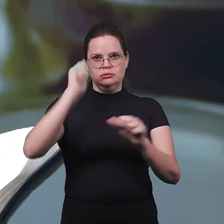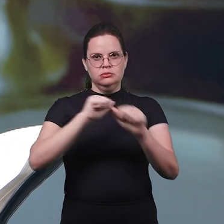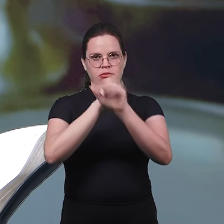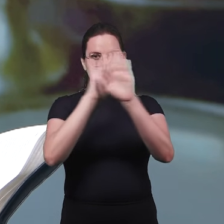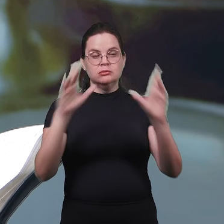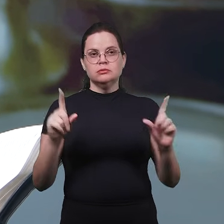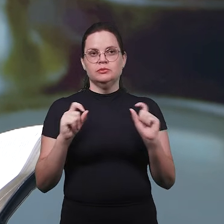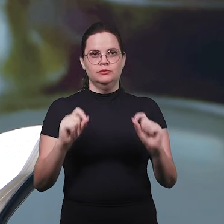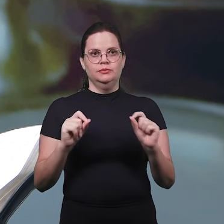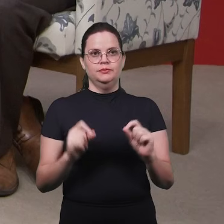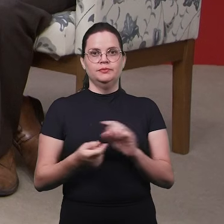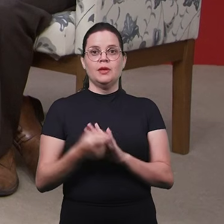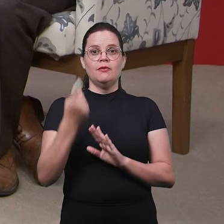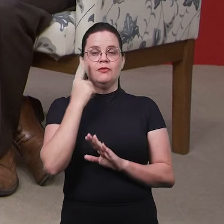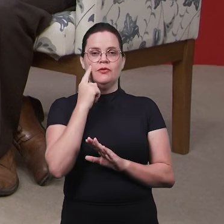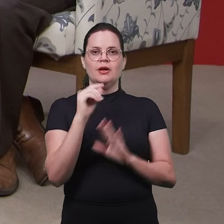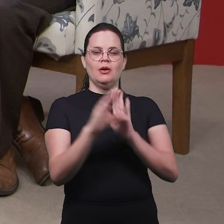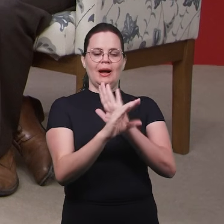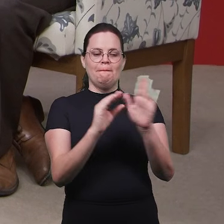nós podemos ver,